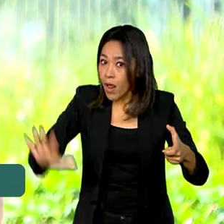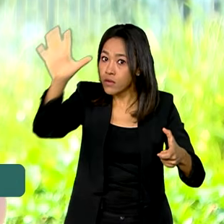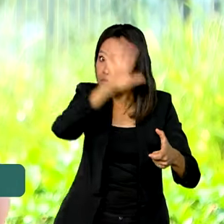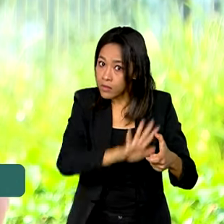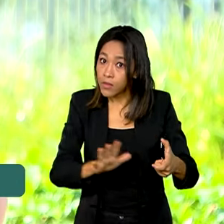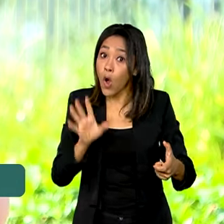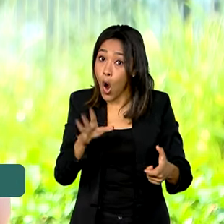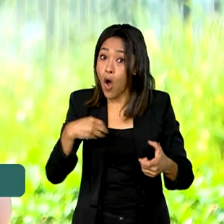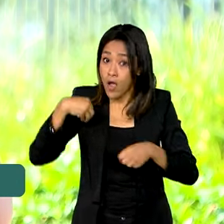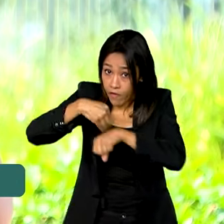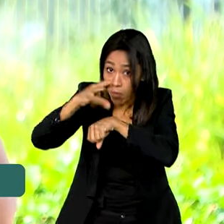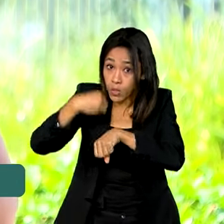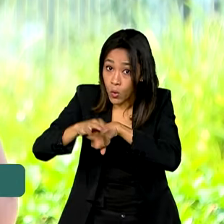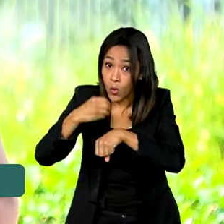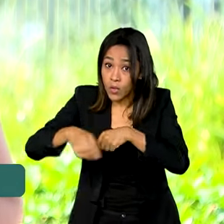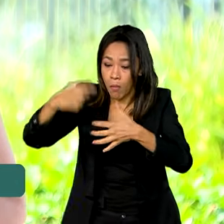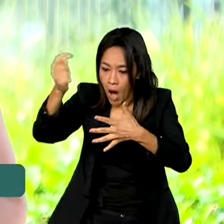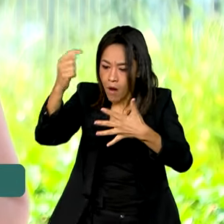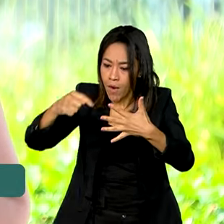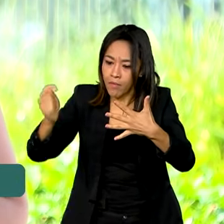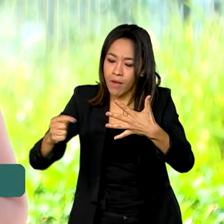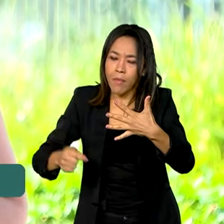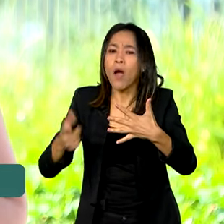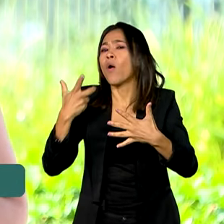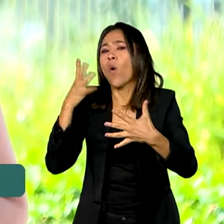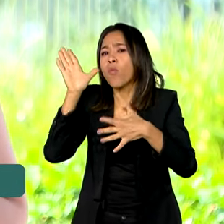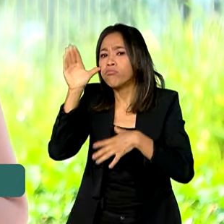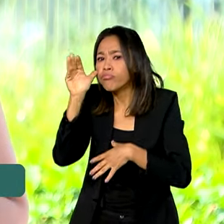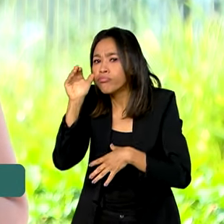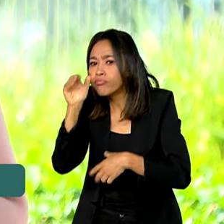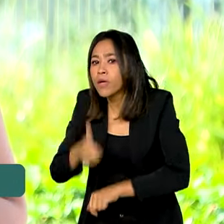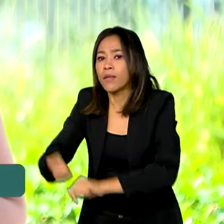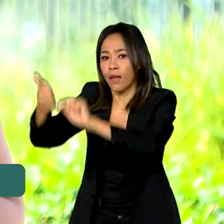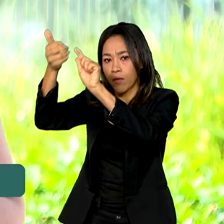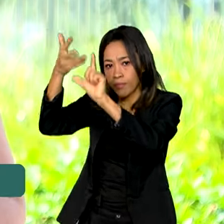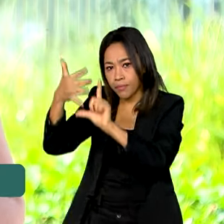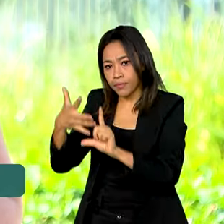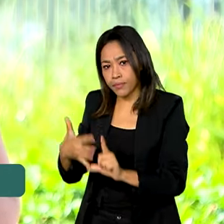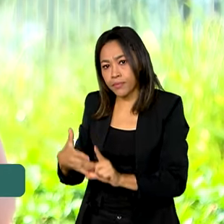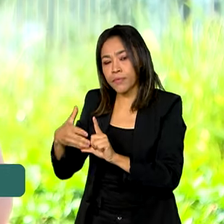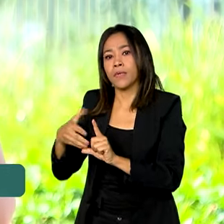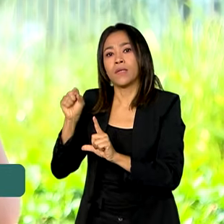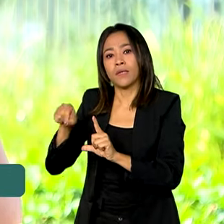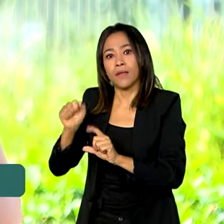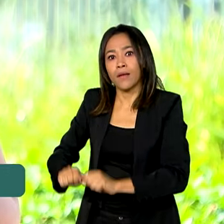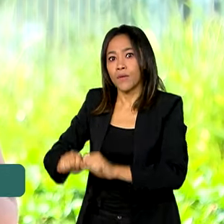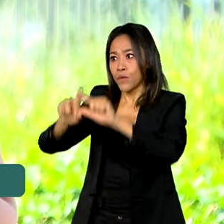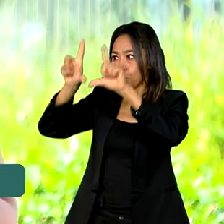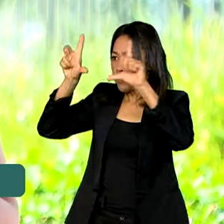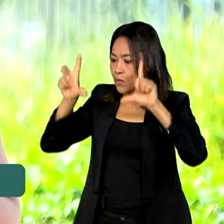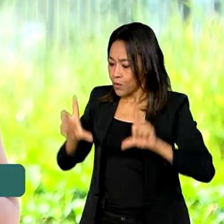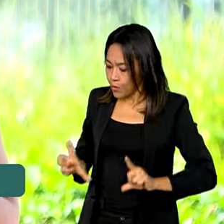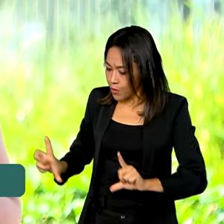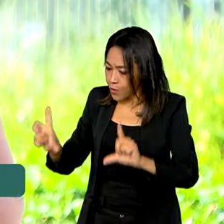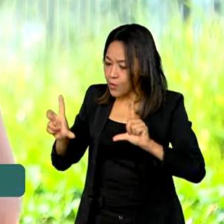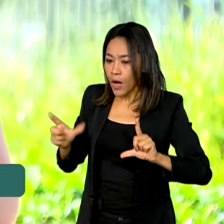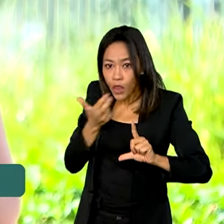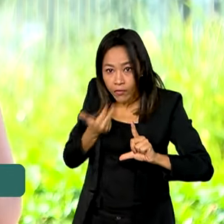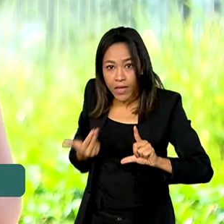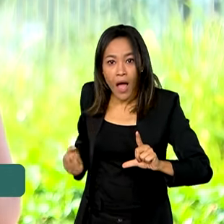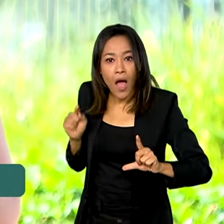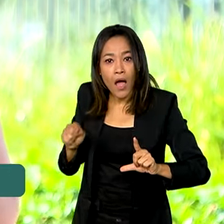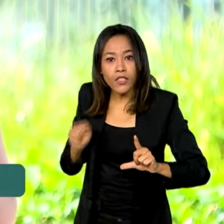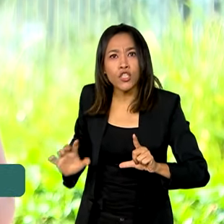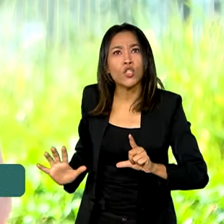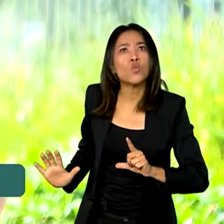esses dados que eu cidei aqui para vocês eles estão presentes no painel Enem 2024 é uma novidade deste ano que é uma plataforma que reúne